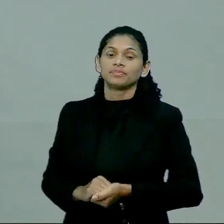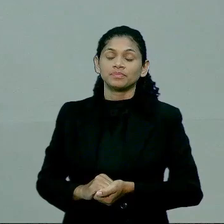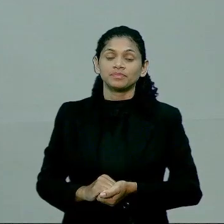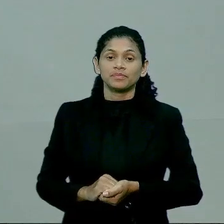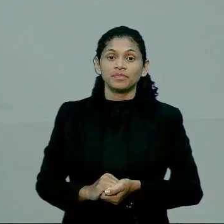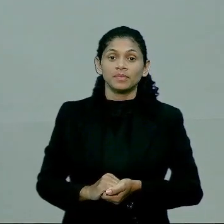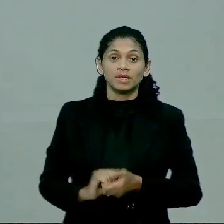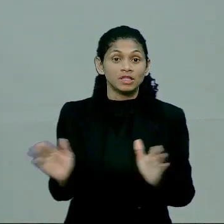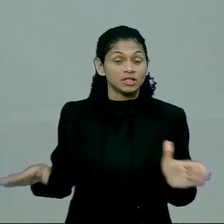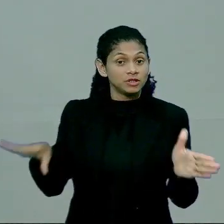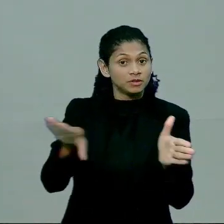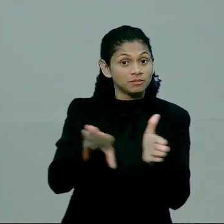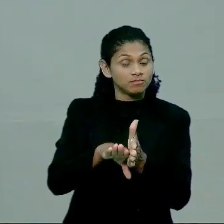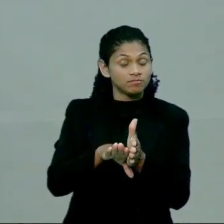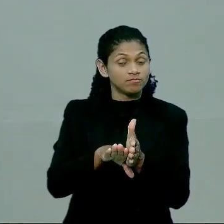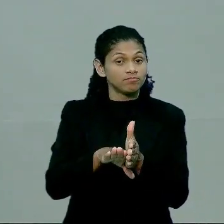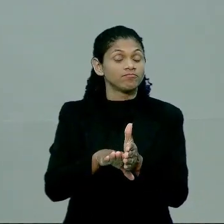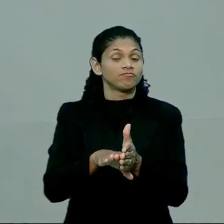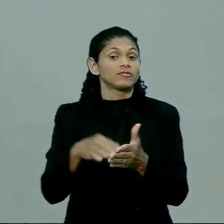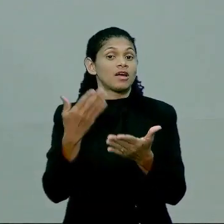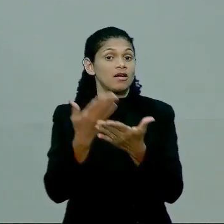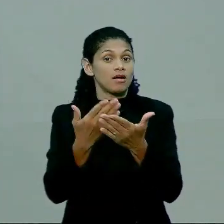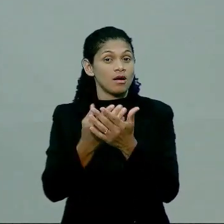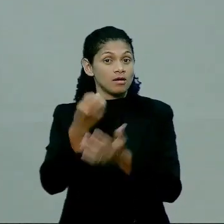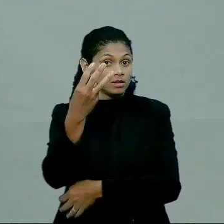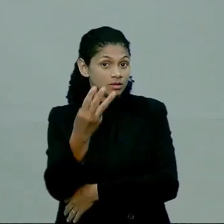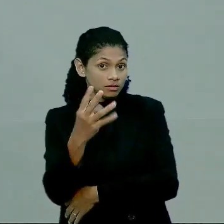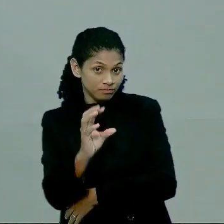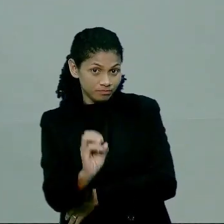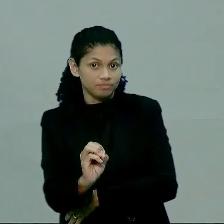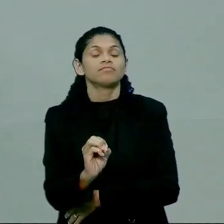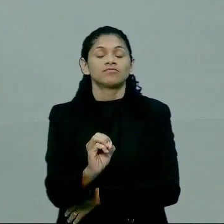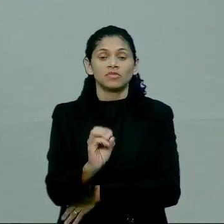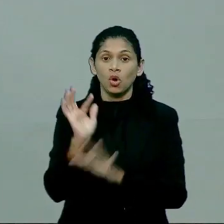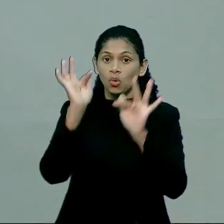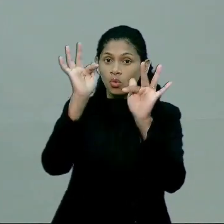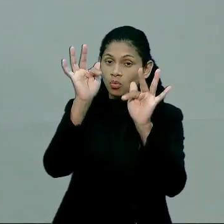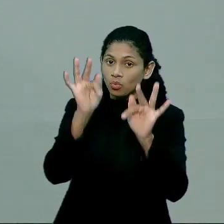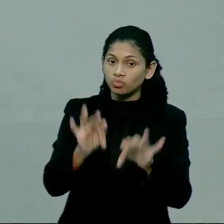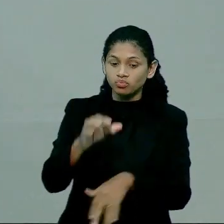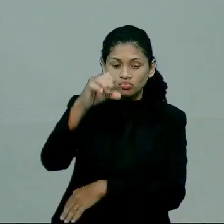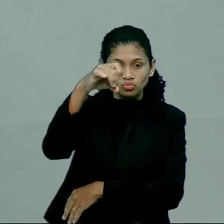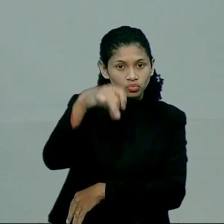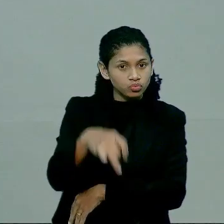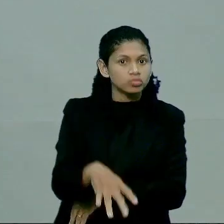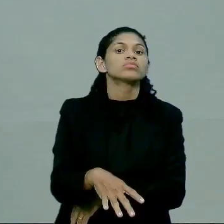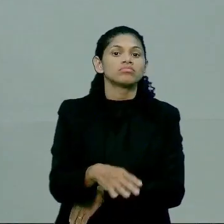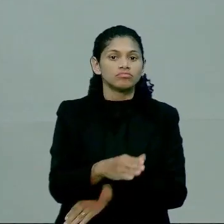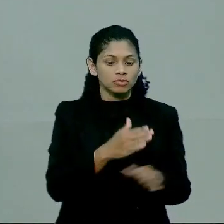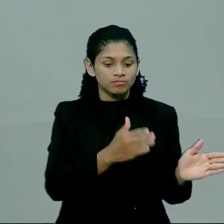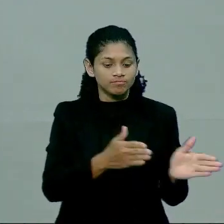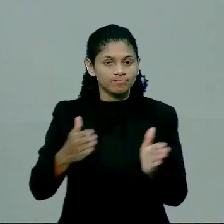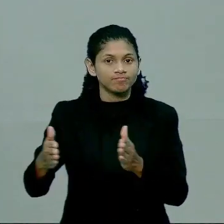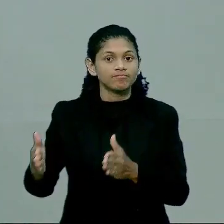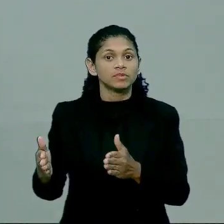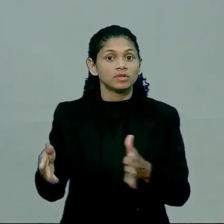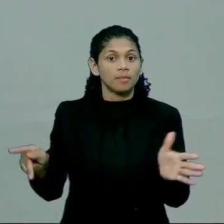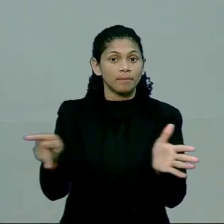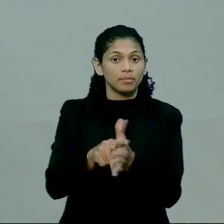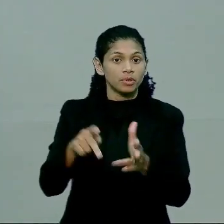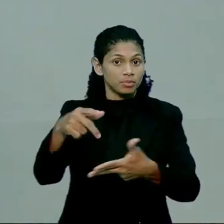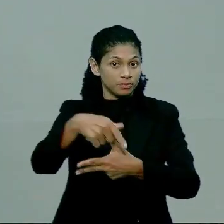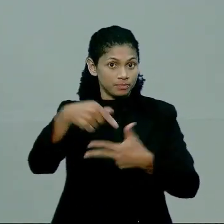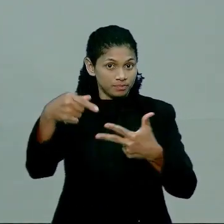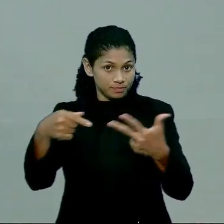prêmio legal chegamos aí a nossa aula de número 30 aula é essa que é a última dessa sequência de vídeo-aulas para o Enem galera